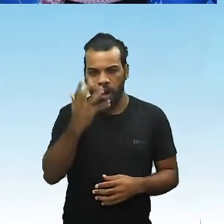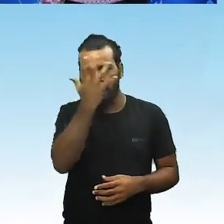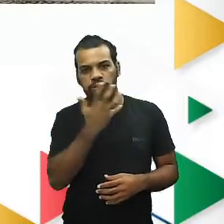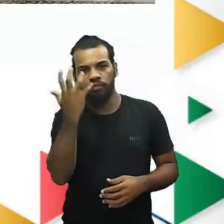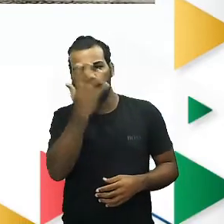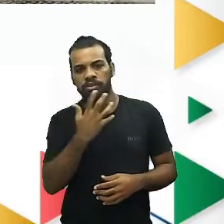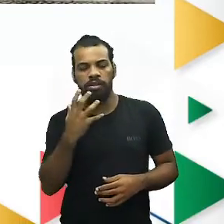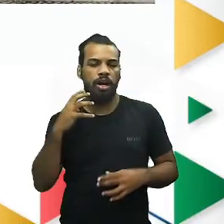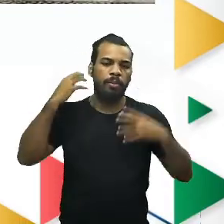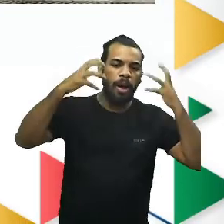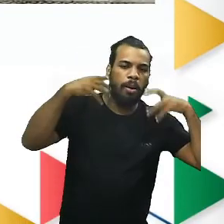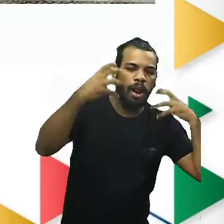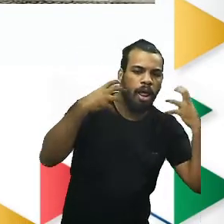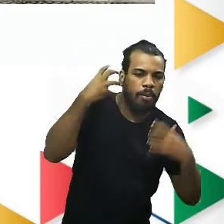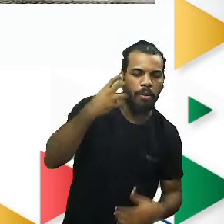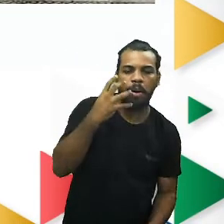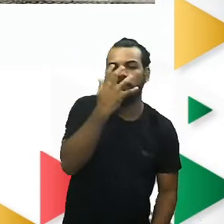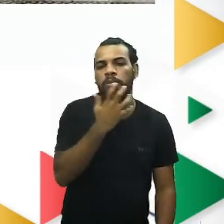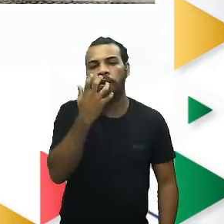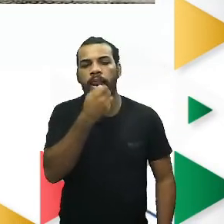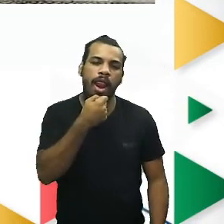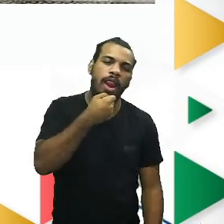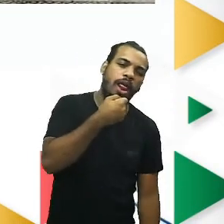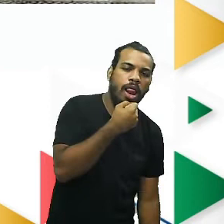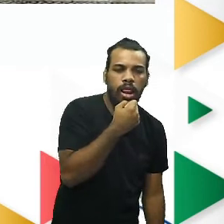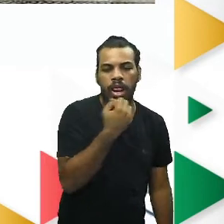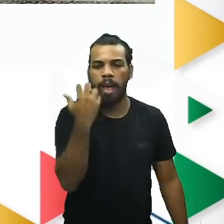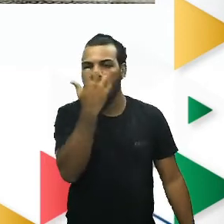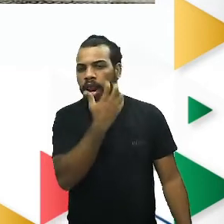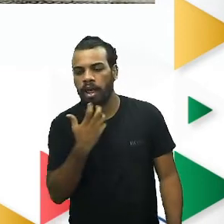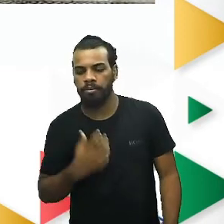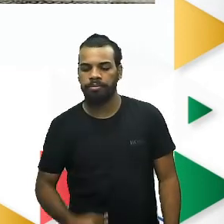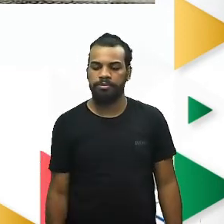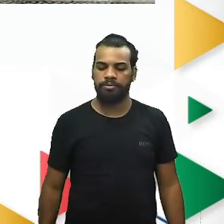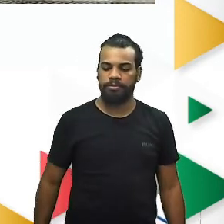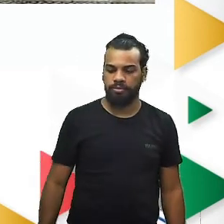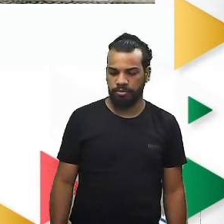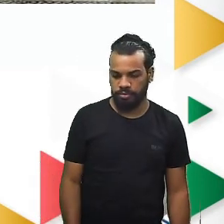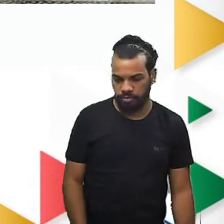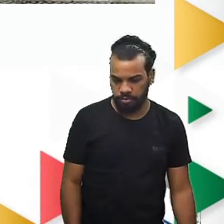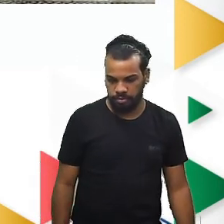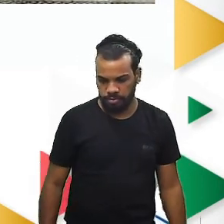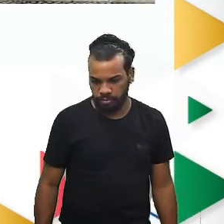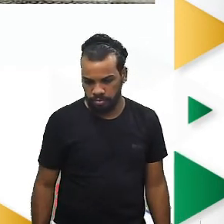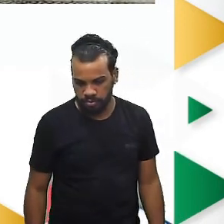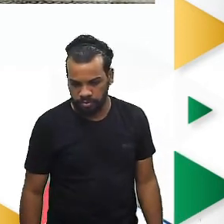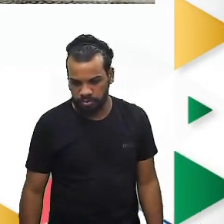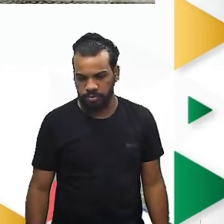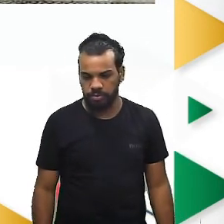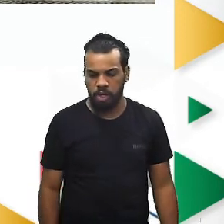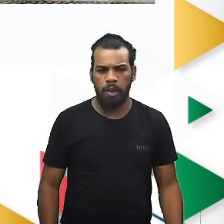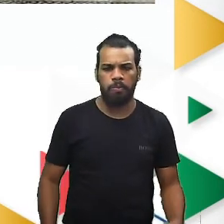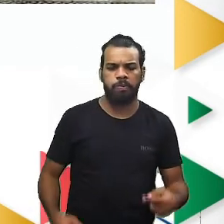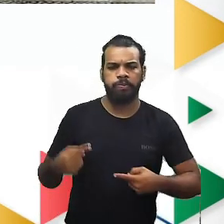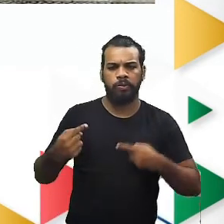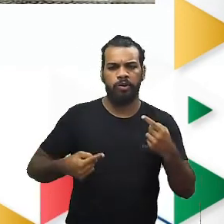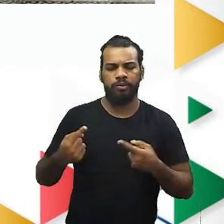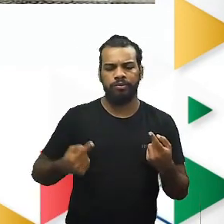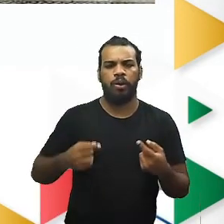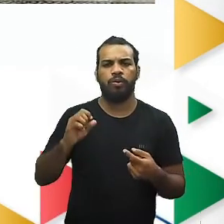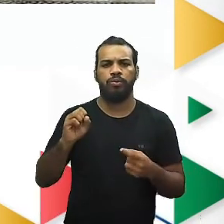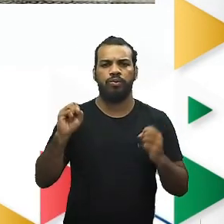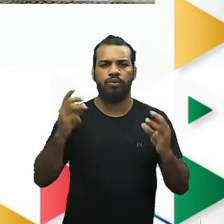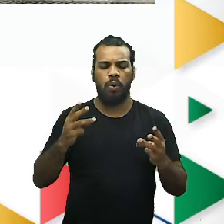A apresentação fez tanto sucesso que, em 1843, o novo competidor do show Business, o Virginia Minstrel